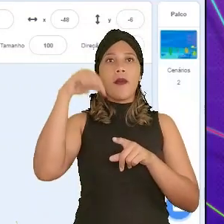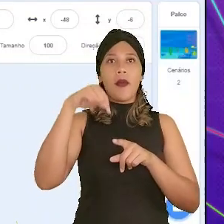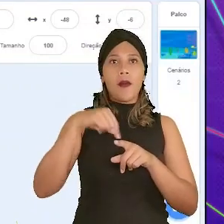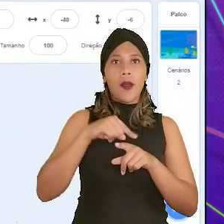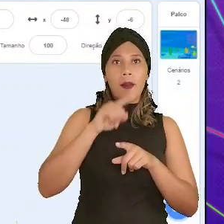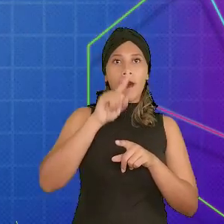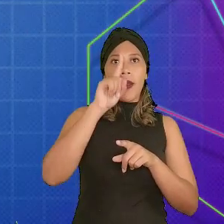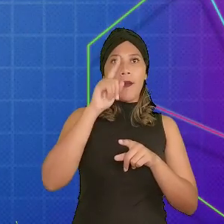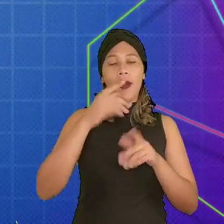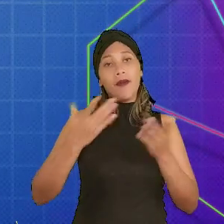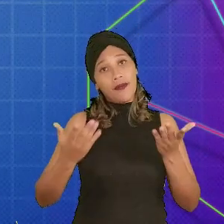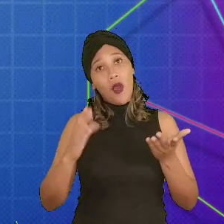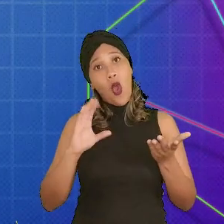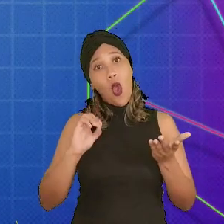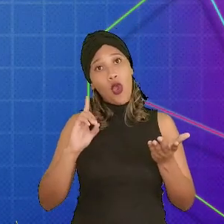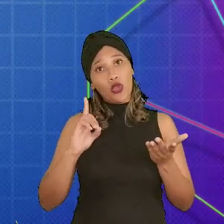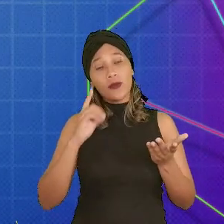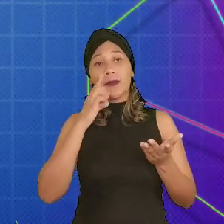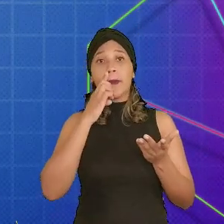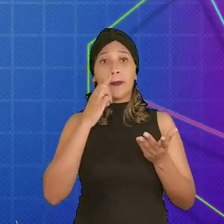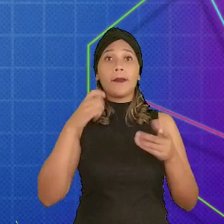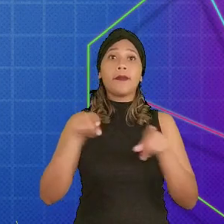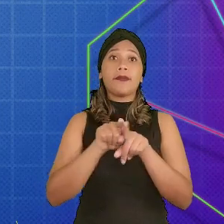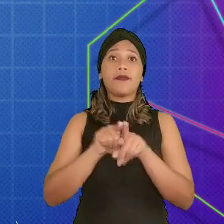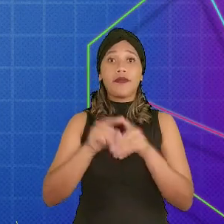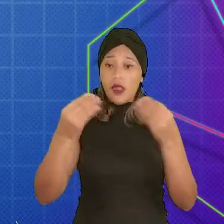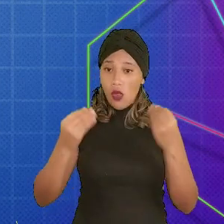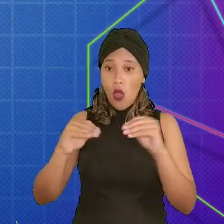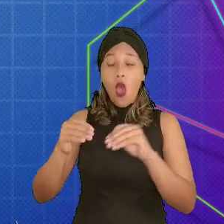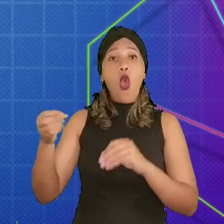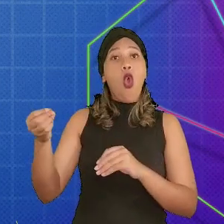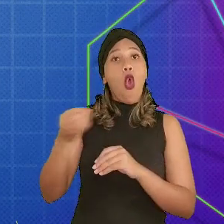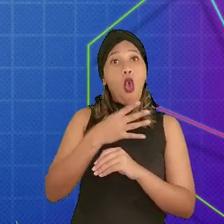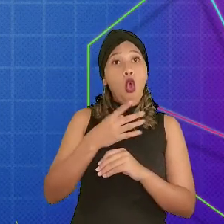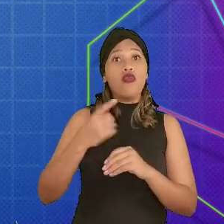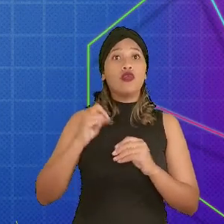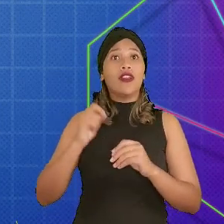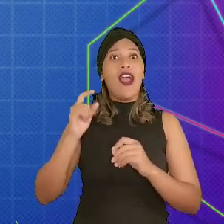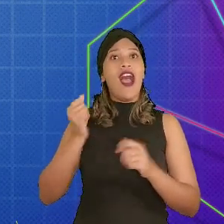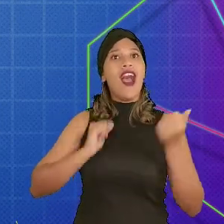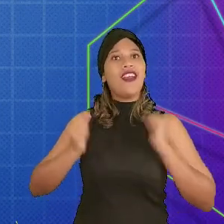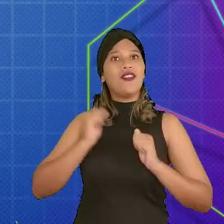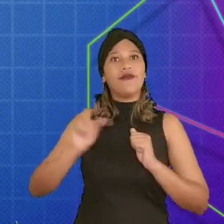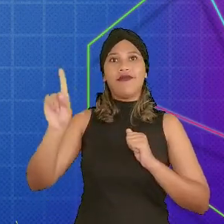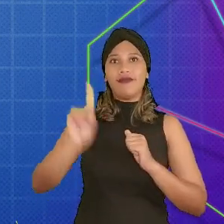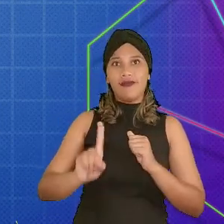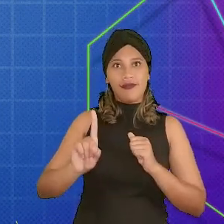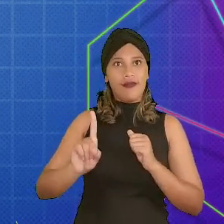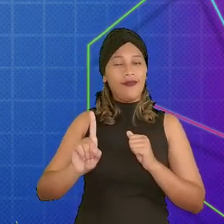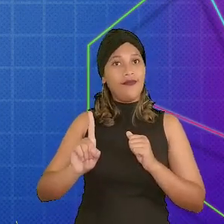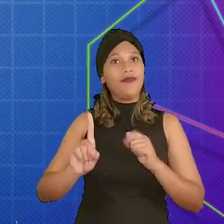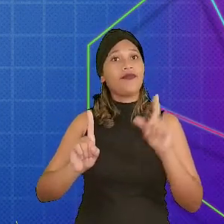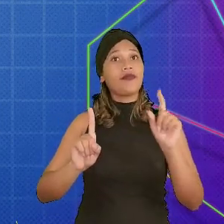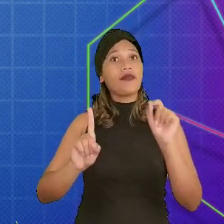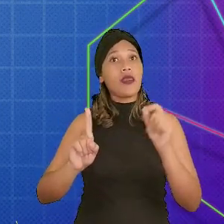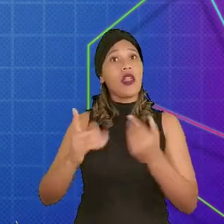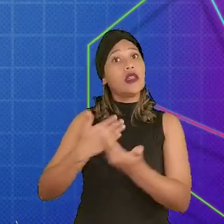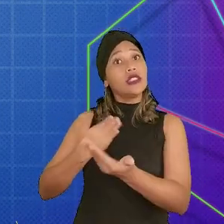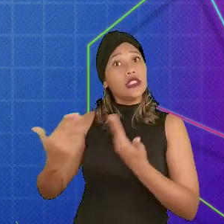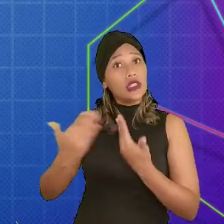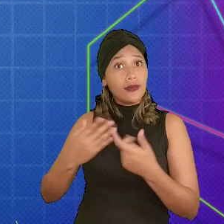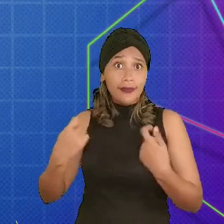no código. Em seguida, nós precisaremos adicionar outro ator para fazer aquilo que estávamos falando há pouco,